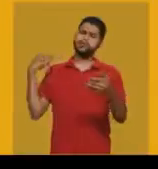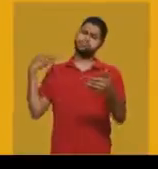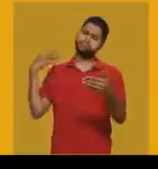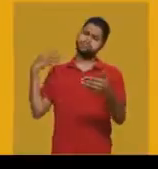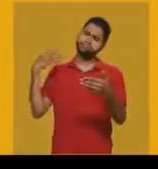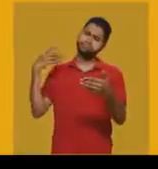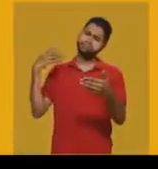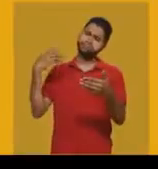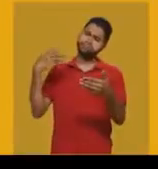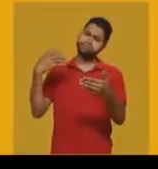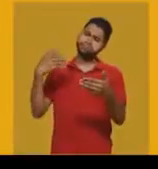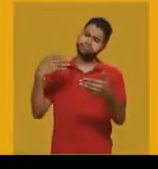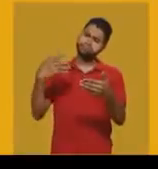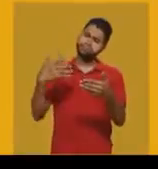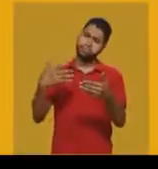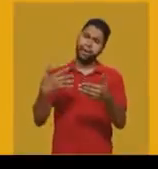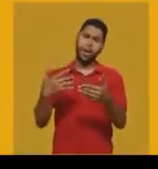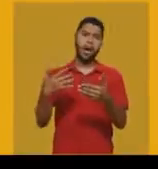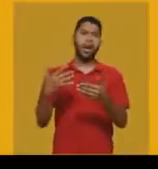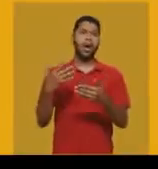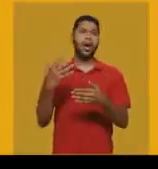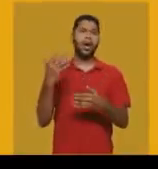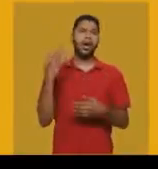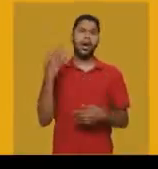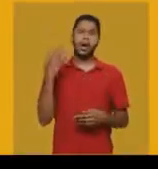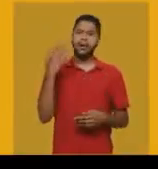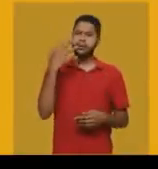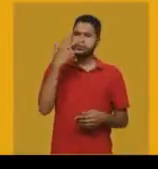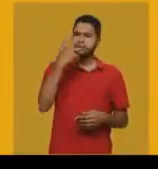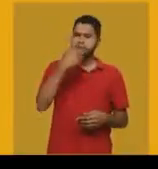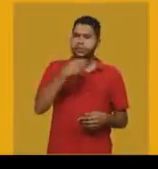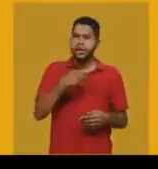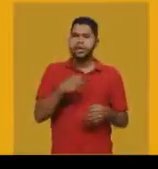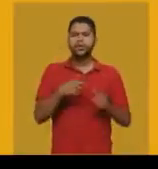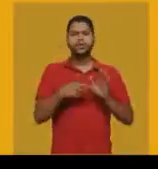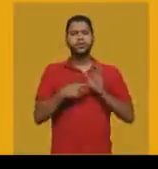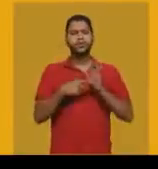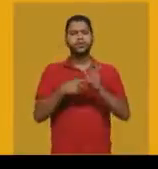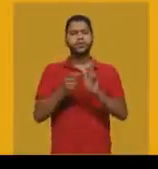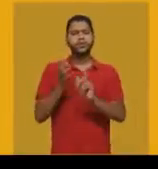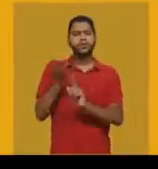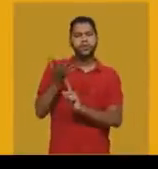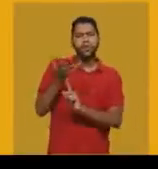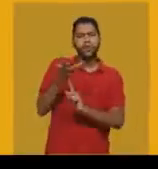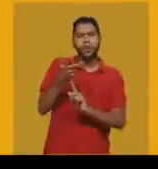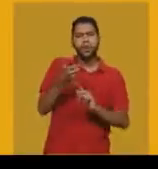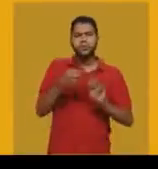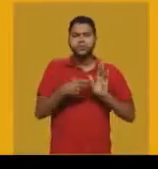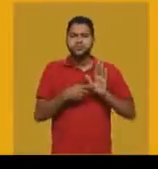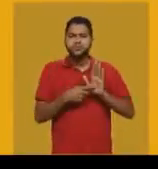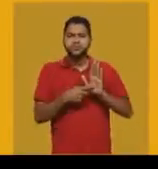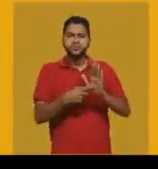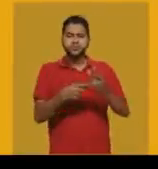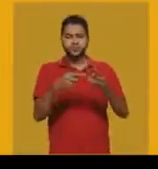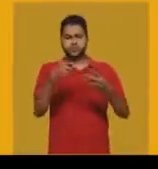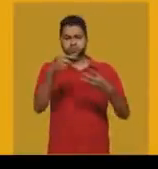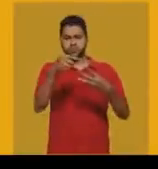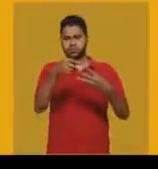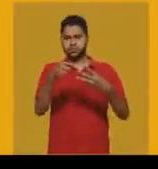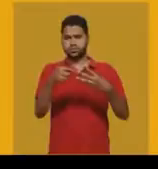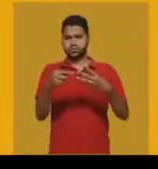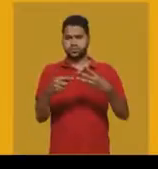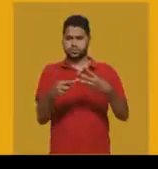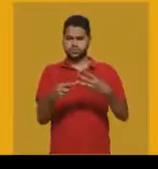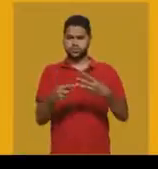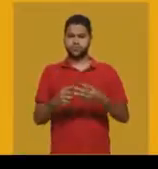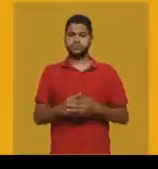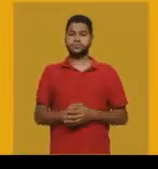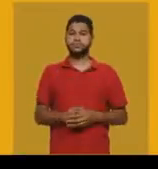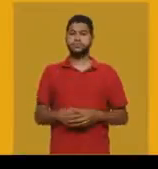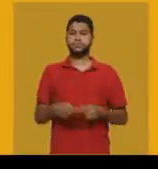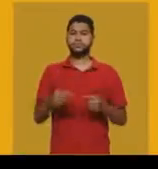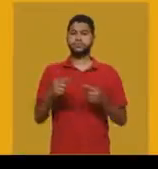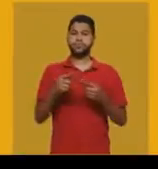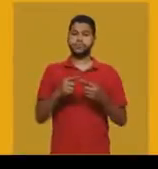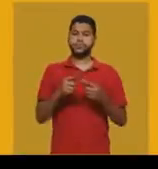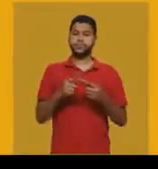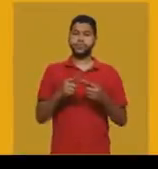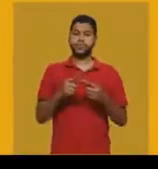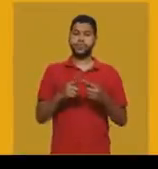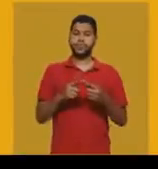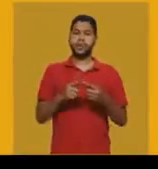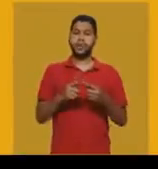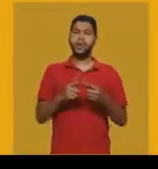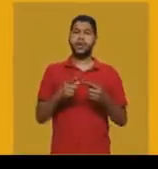tempo, a estética vai tentar responder o que é arte e definiu 3 modos. Arte como